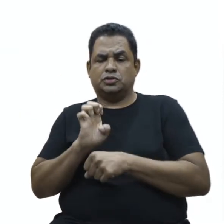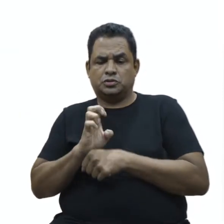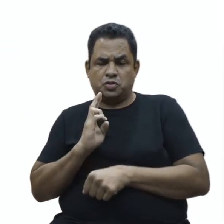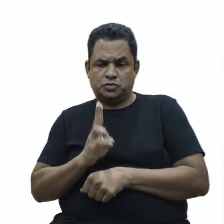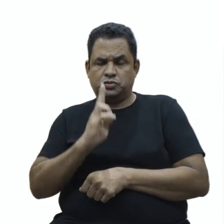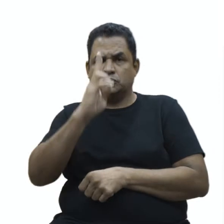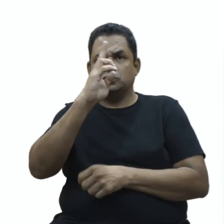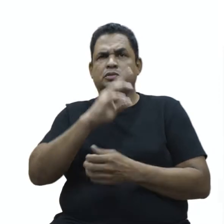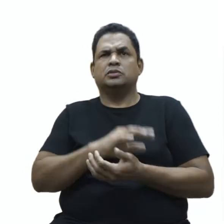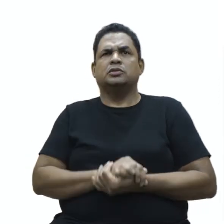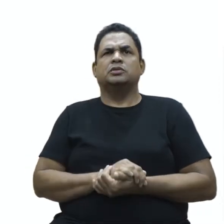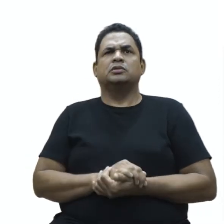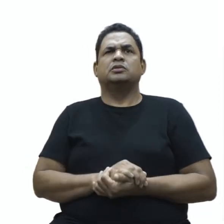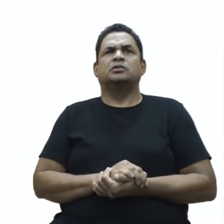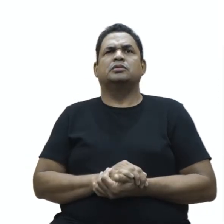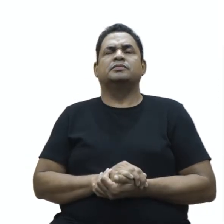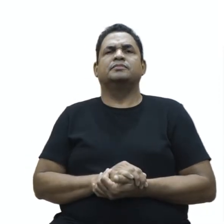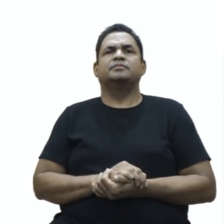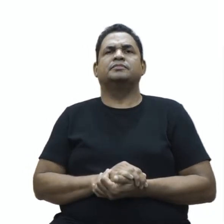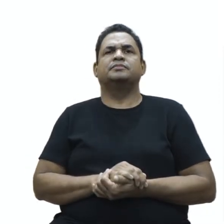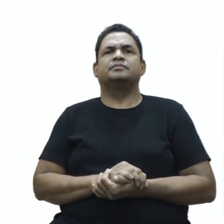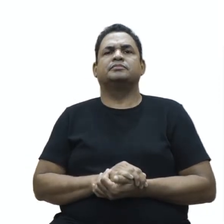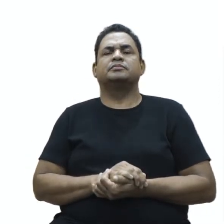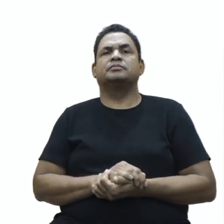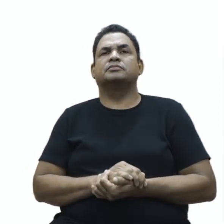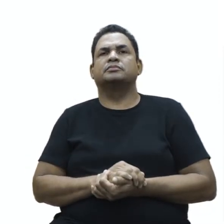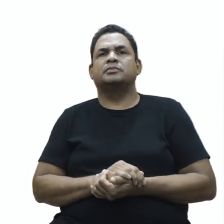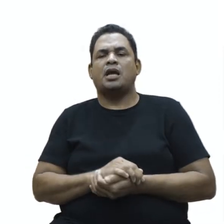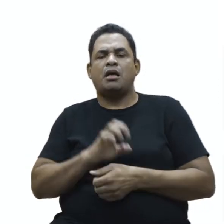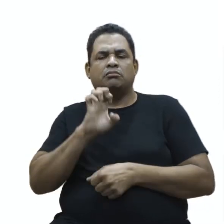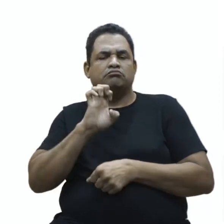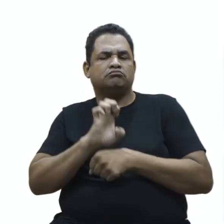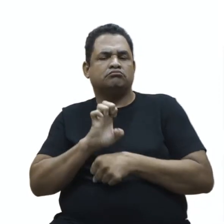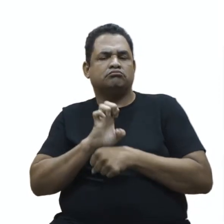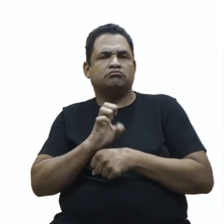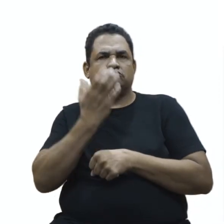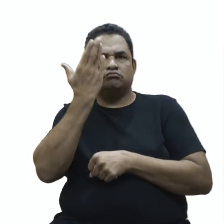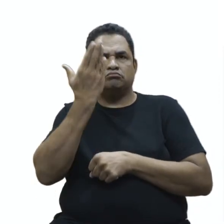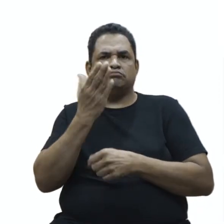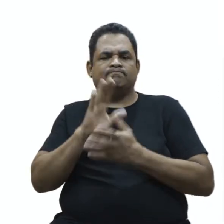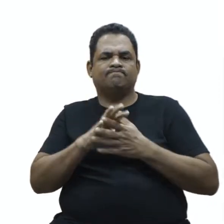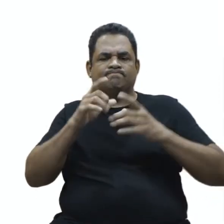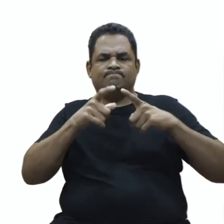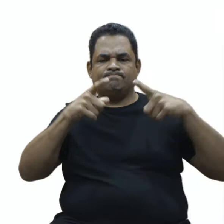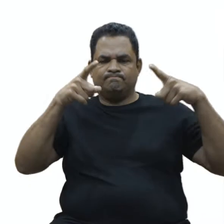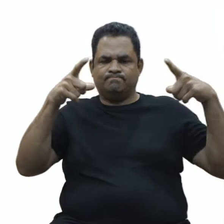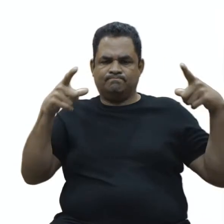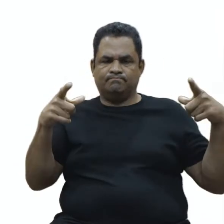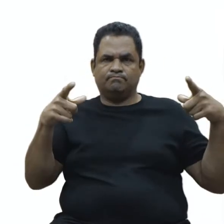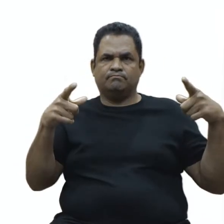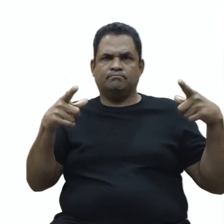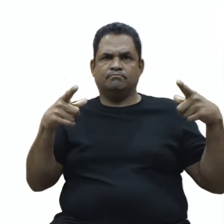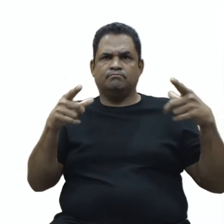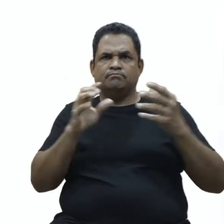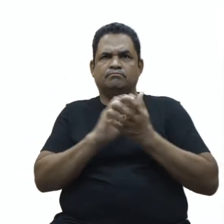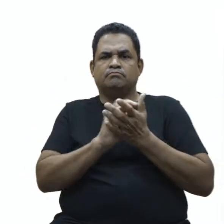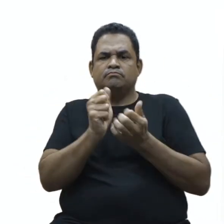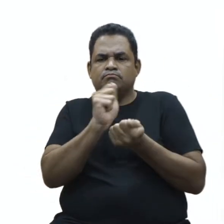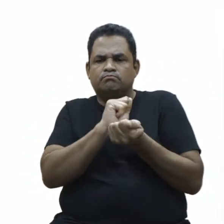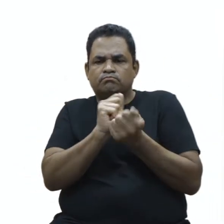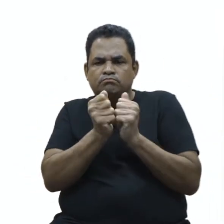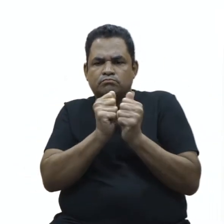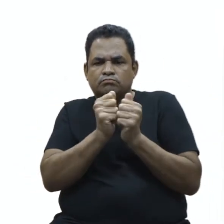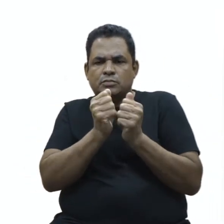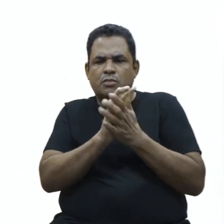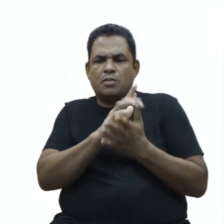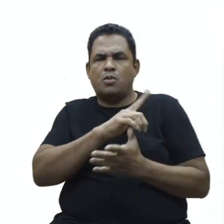o Estado, agora falando dessa instituição muito mais macro, ele é administrado por um governo.